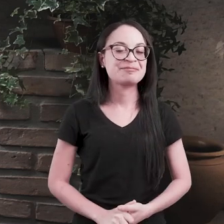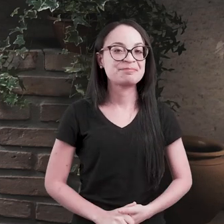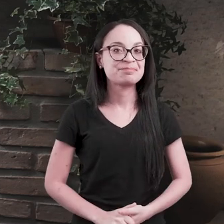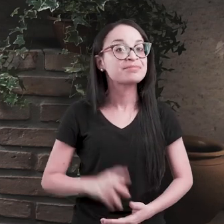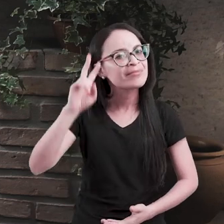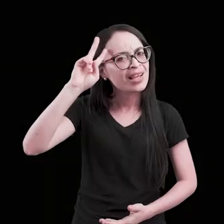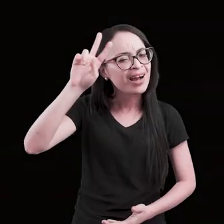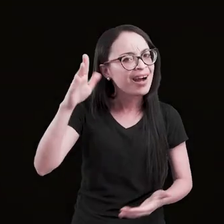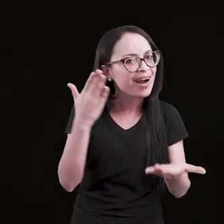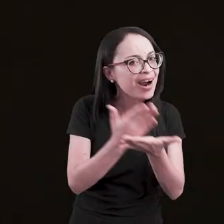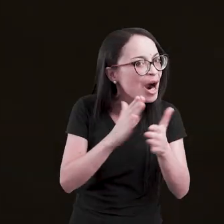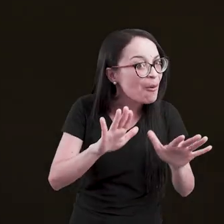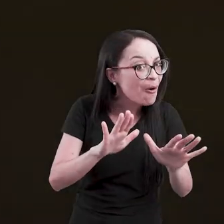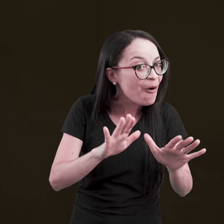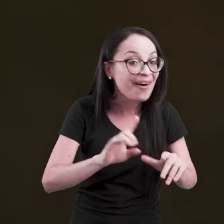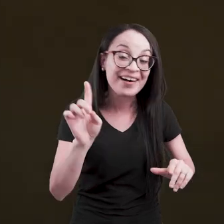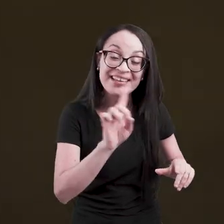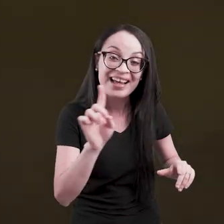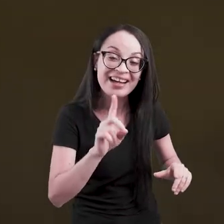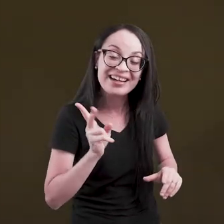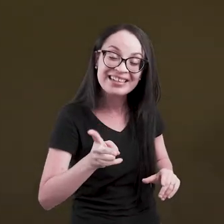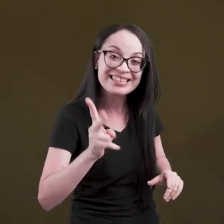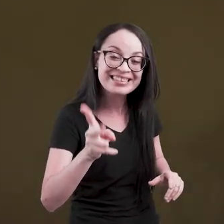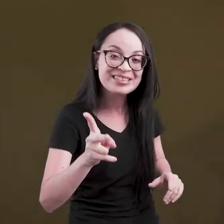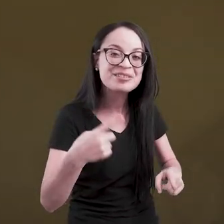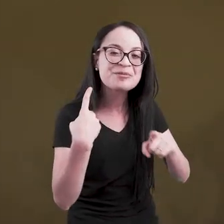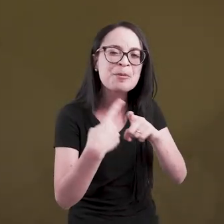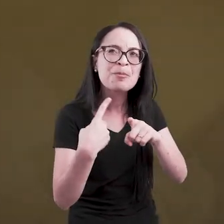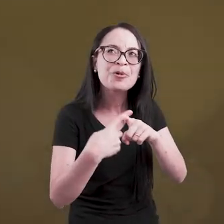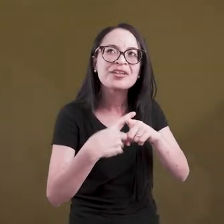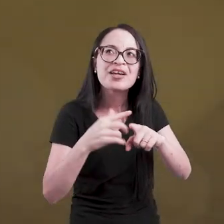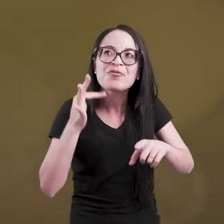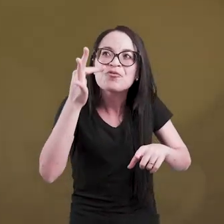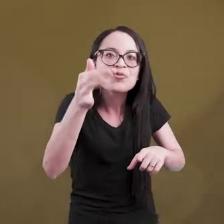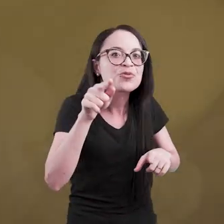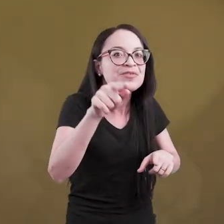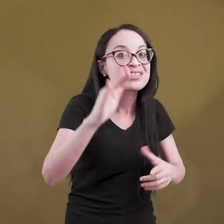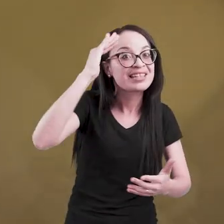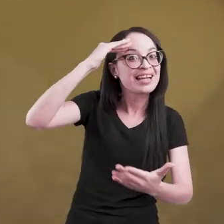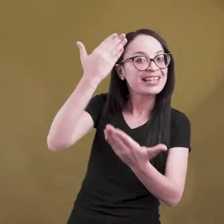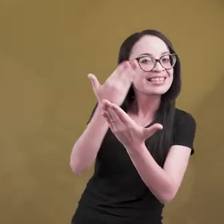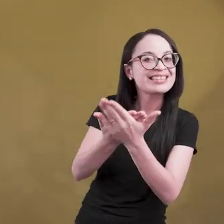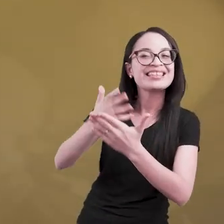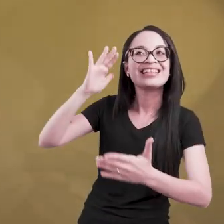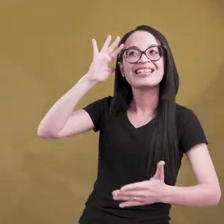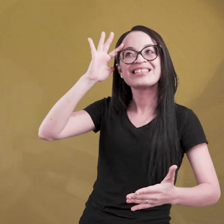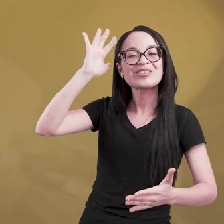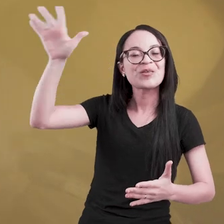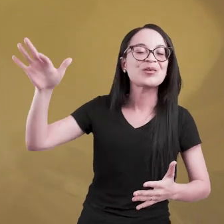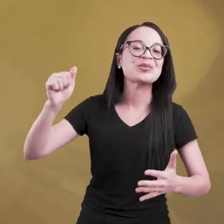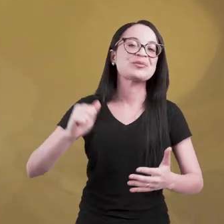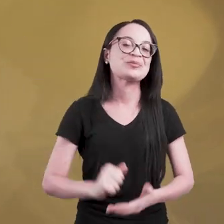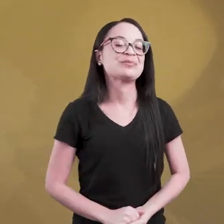E a história? Bem, a história continua. Pois o futuro pertence àqueles que acreditam na beleza dos seus sonhos.